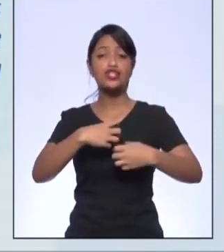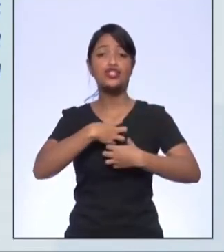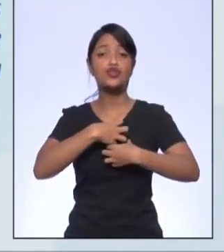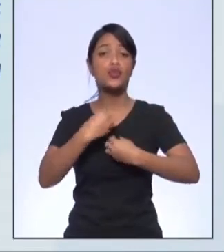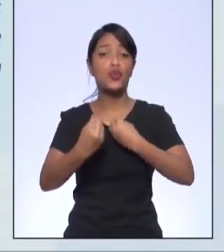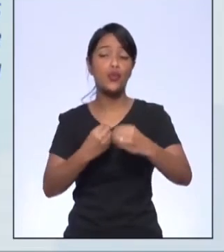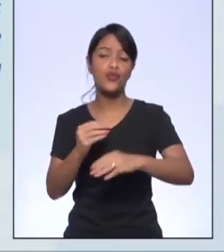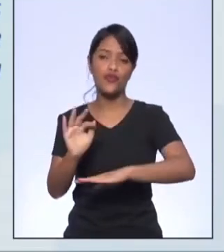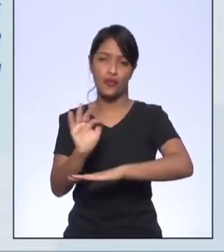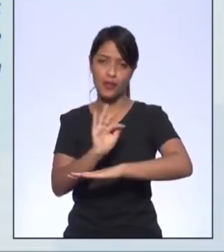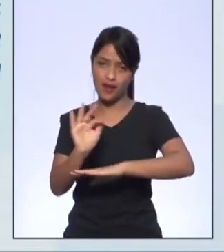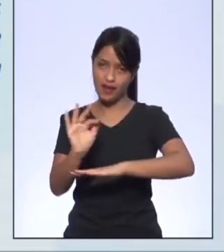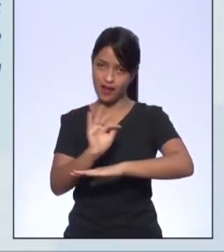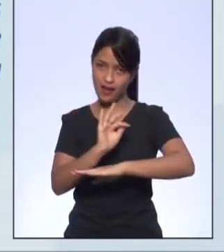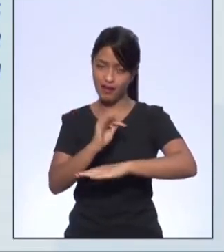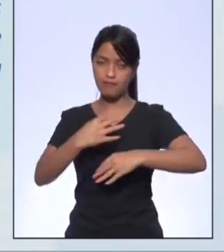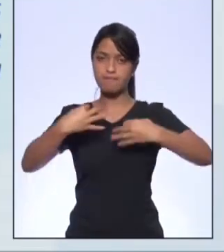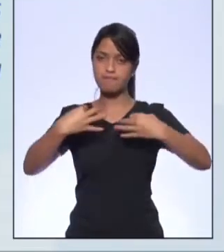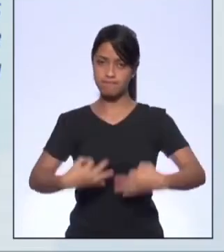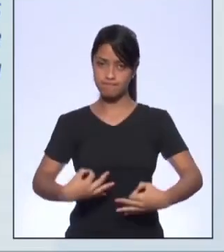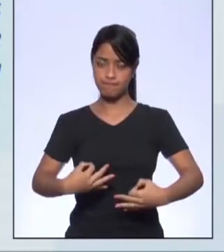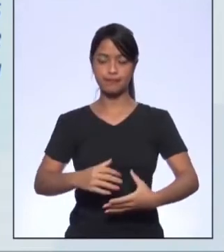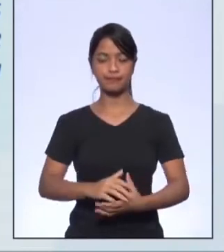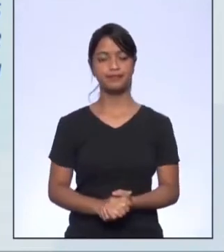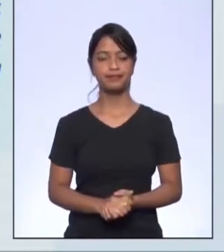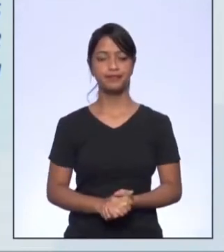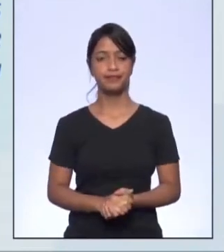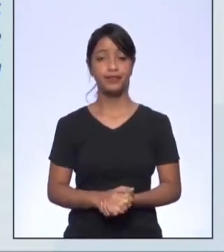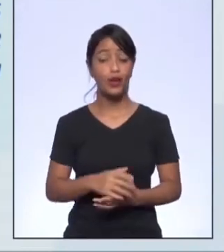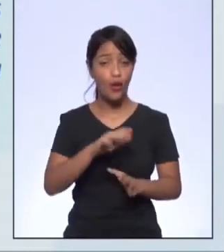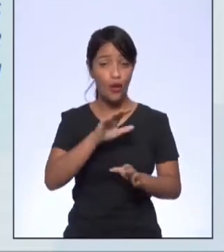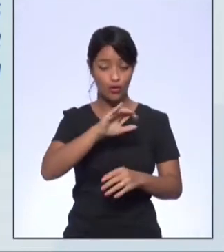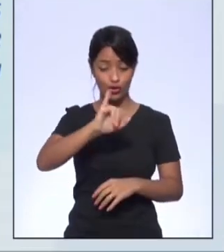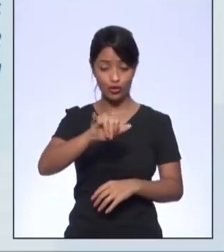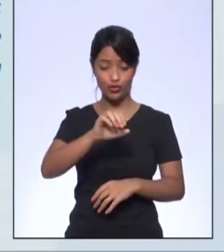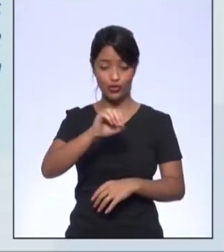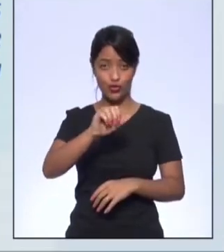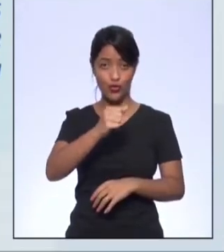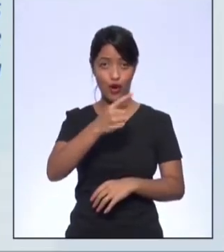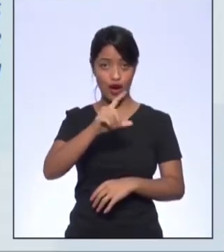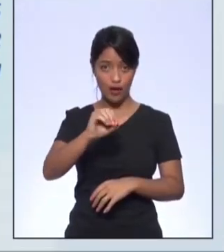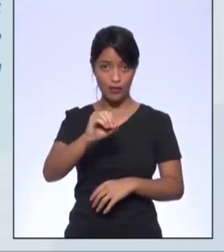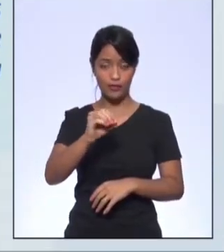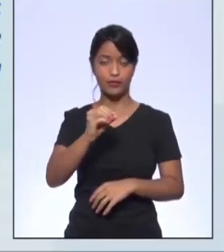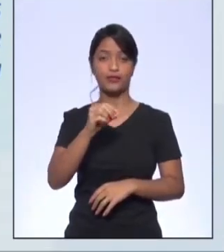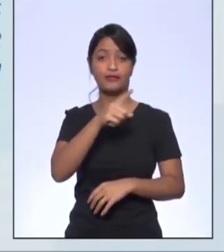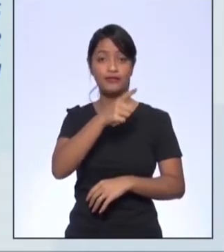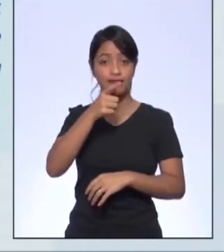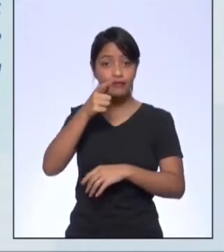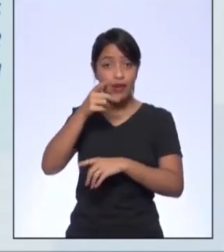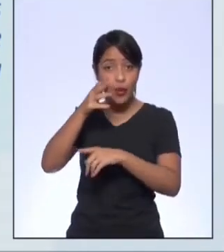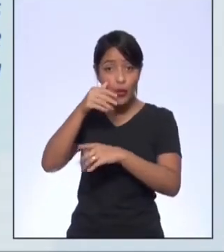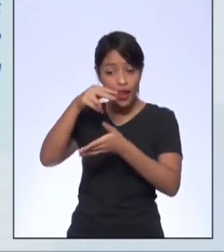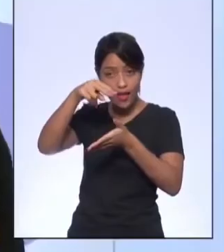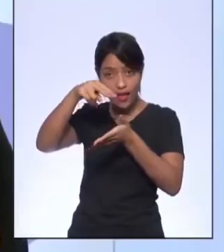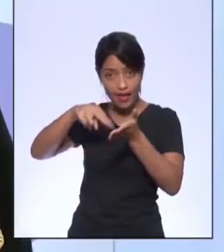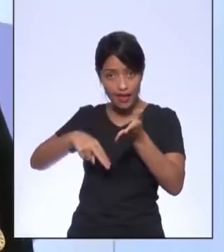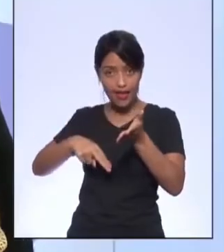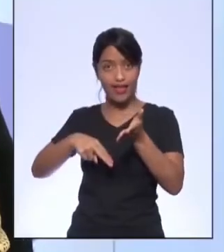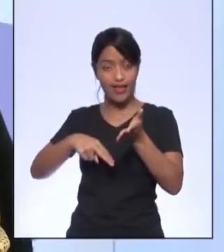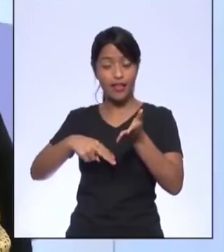formal, certo? O João Pedro, verifica aí, João Pedro, tá? Registro formal, norma